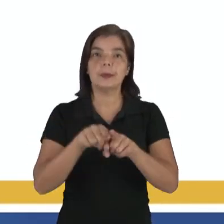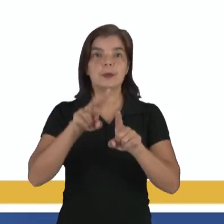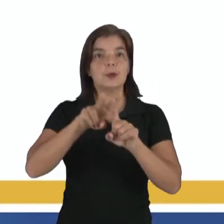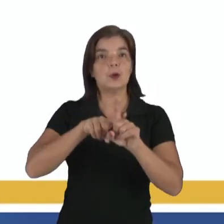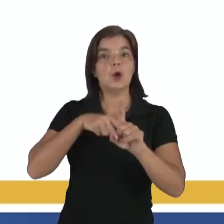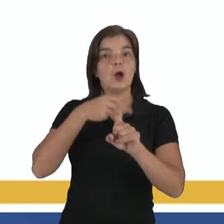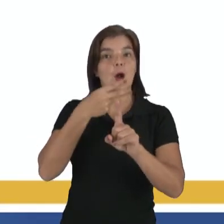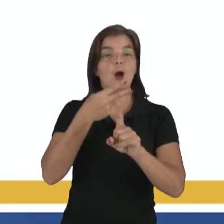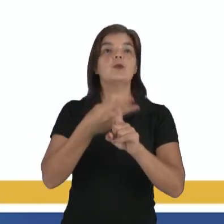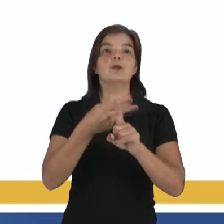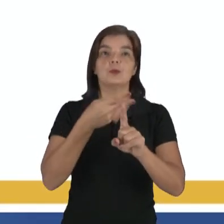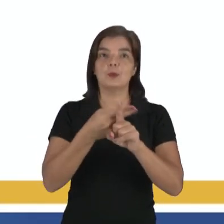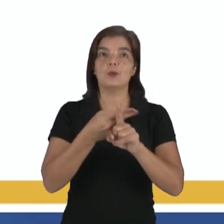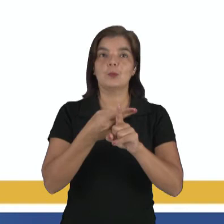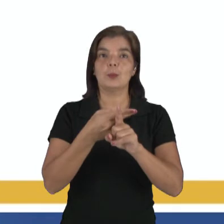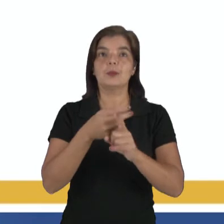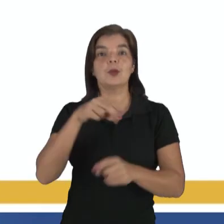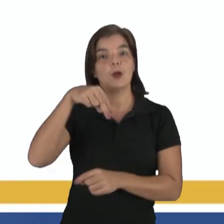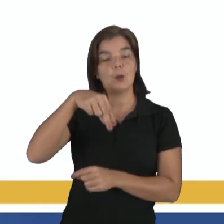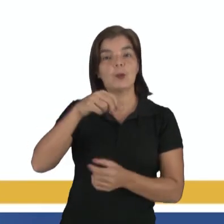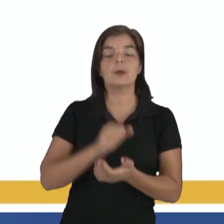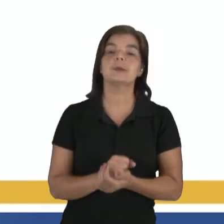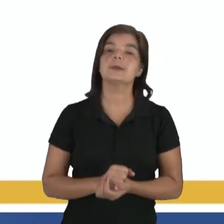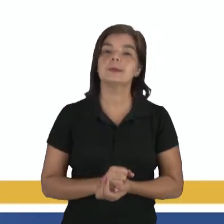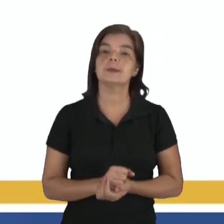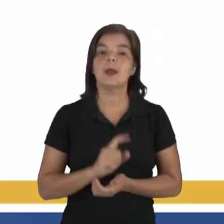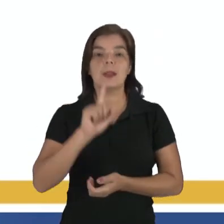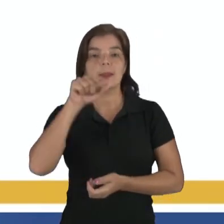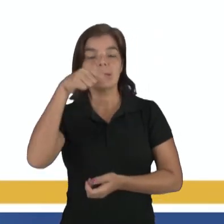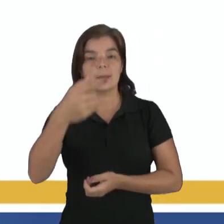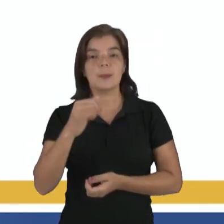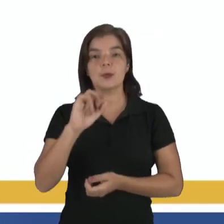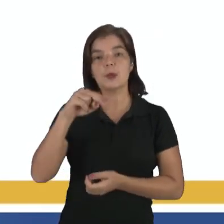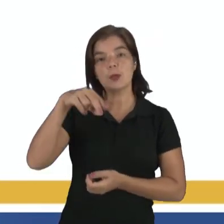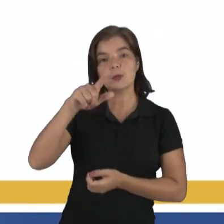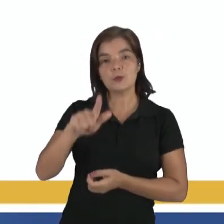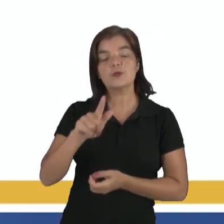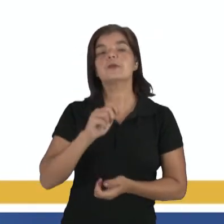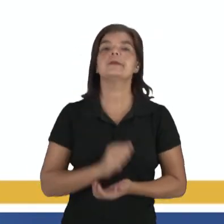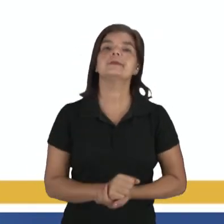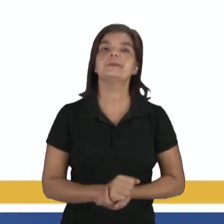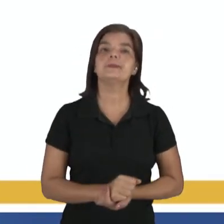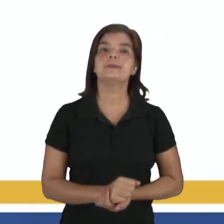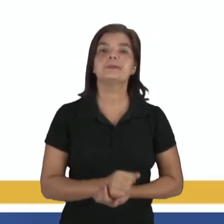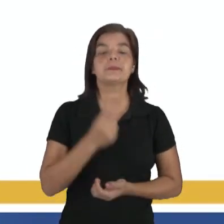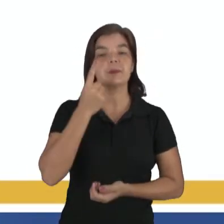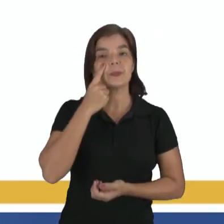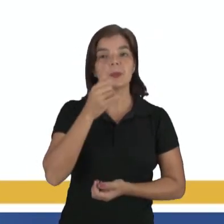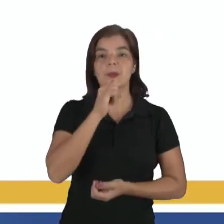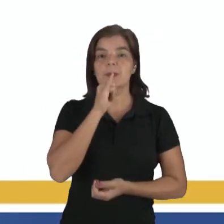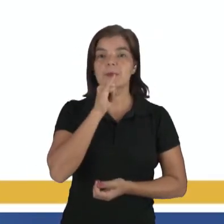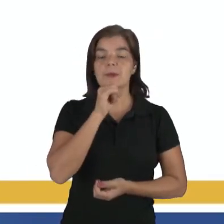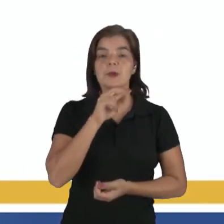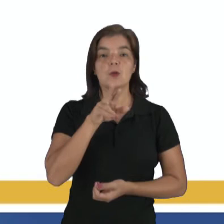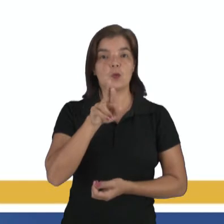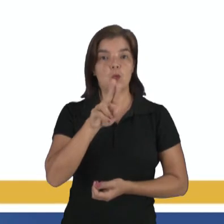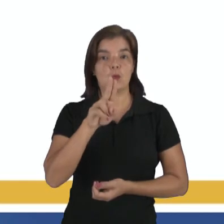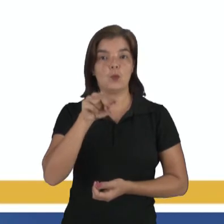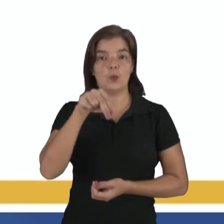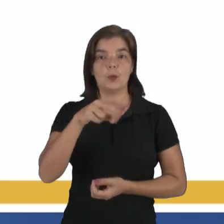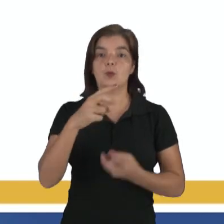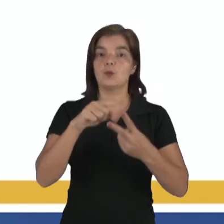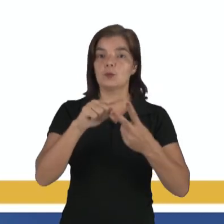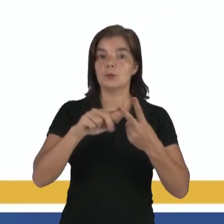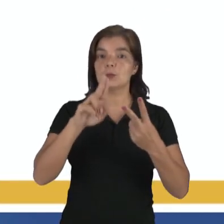dobrar essa última letra, que no caso é o N, e só depois é que eu coloco o ing, como vocês observam aí no exemplo, ok? Ficou running com